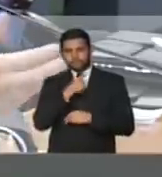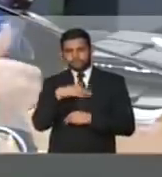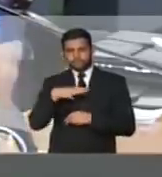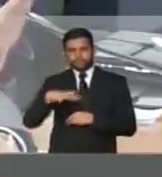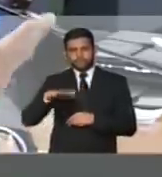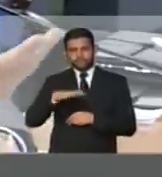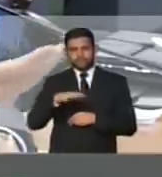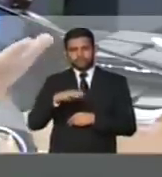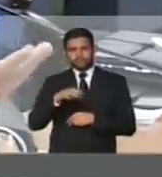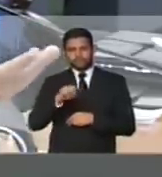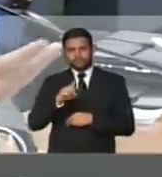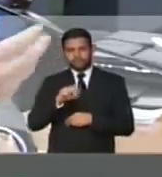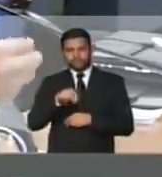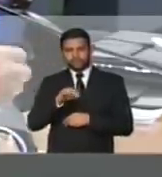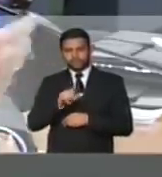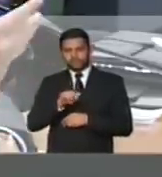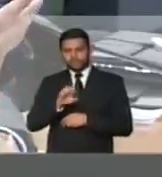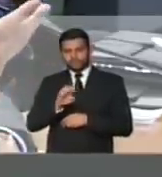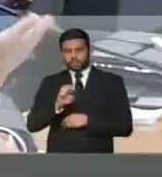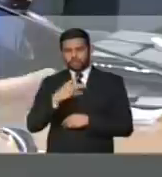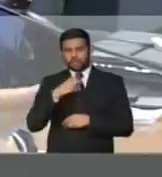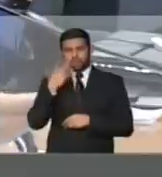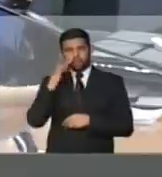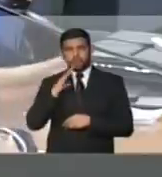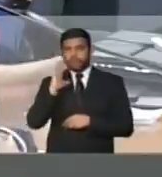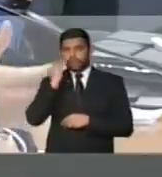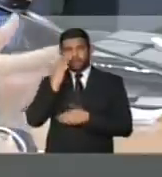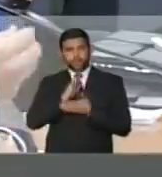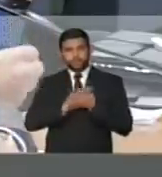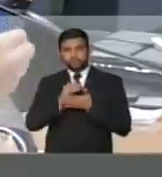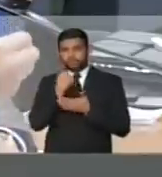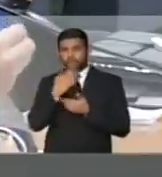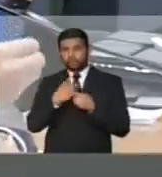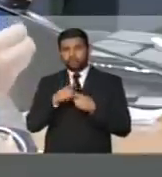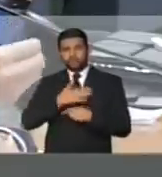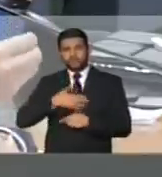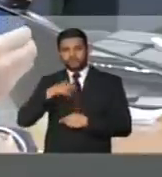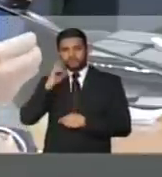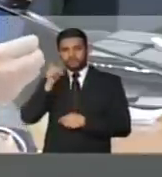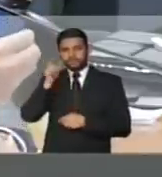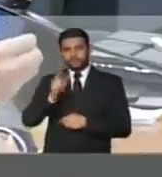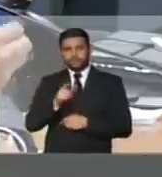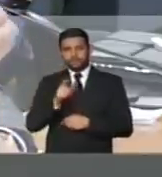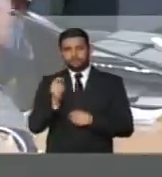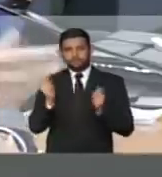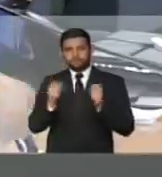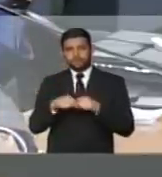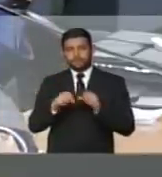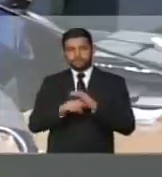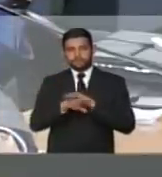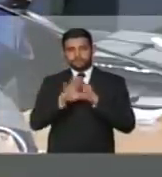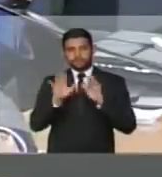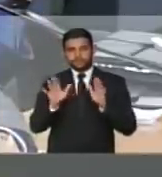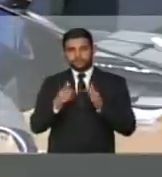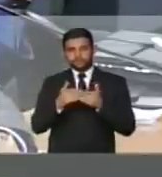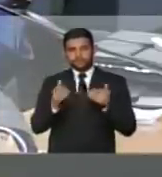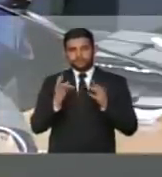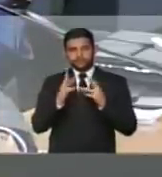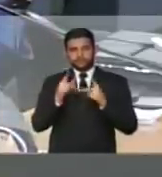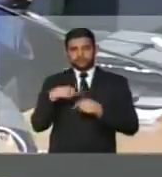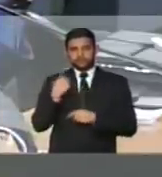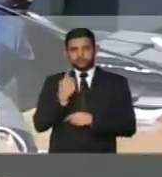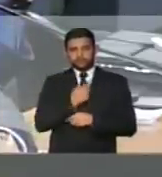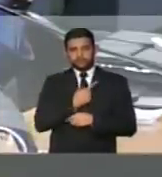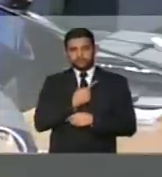setor açúcar energético, enfim. Eu não compreendi muito bem e eu gostaria que Vossa Senhoria pudesse esclarecer a todos